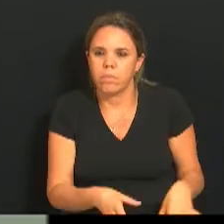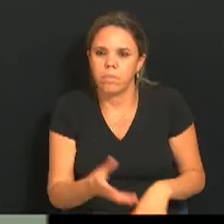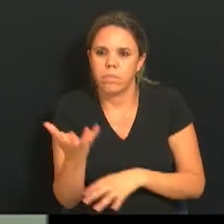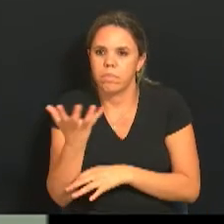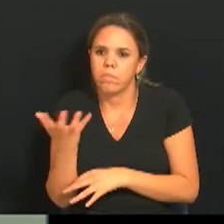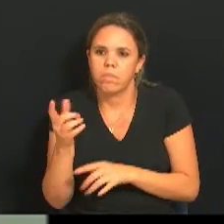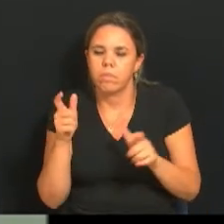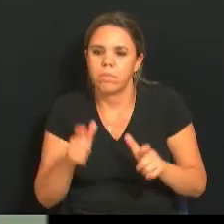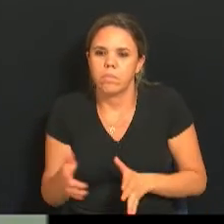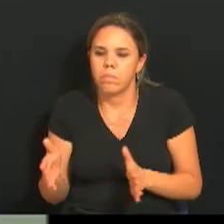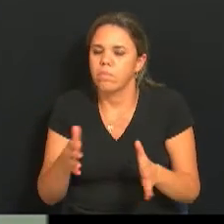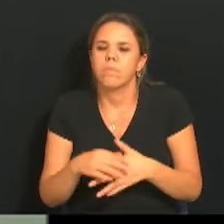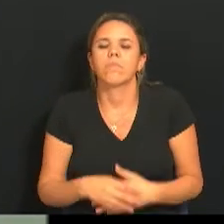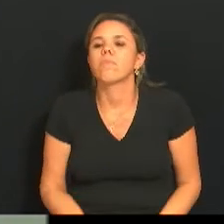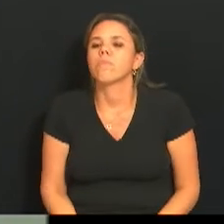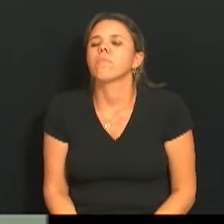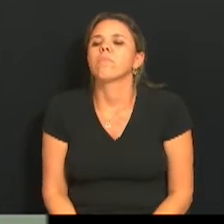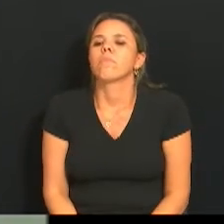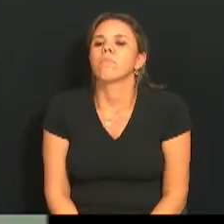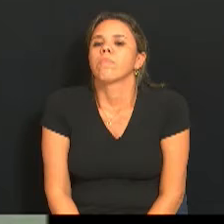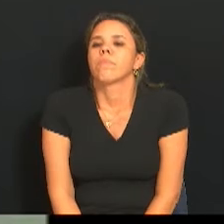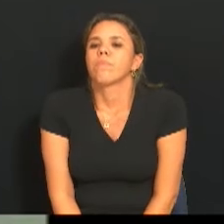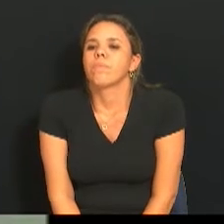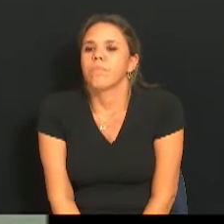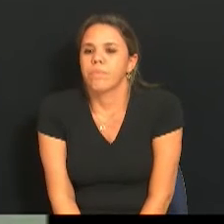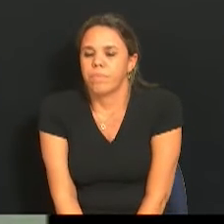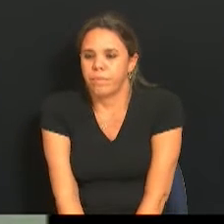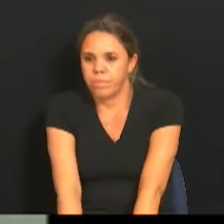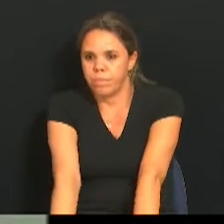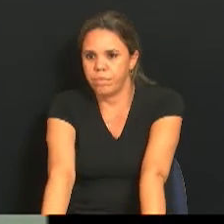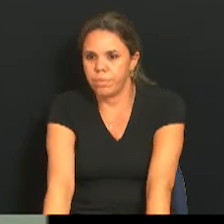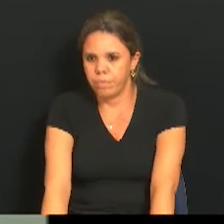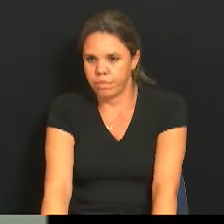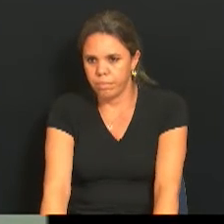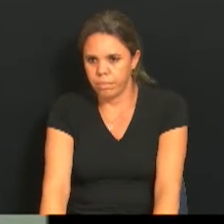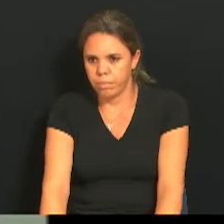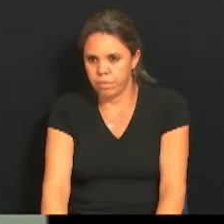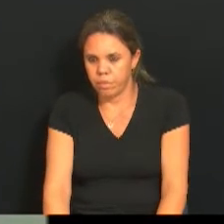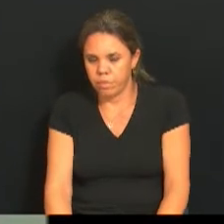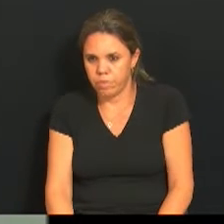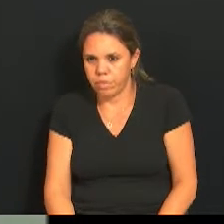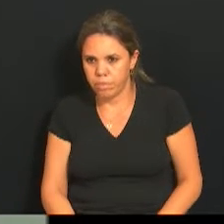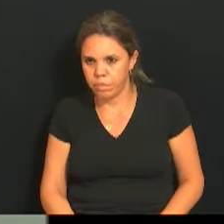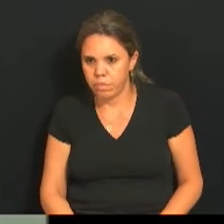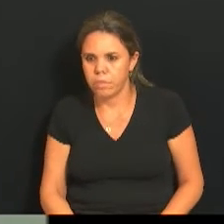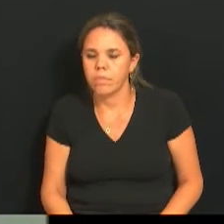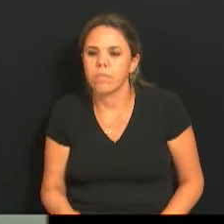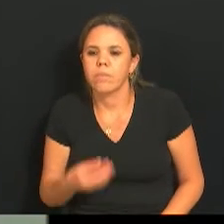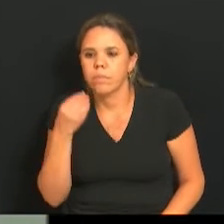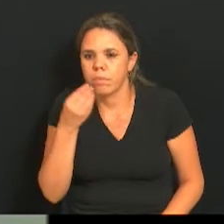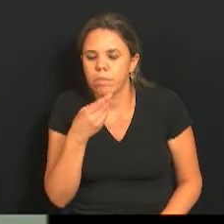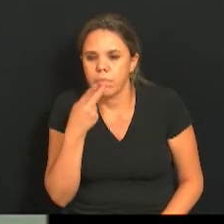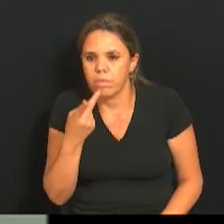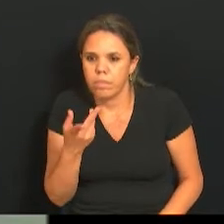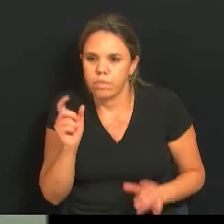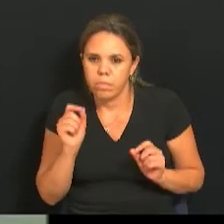trecho, né? E aí chega num momento que, por exemplo, o William pode dizer melhor até que eu, janeiro, as pessoas